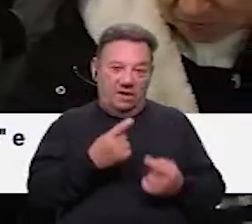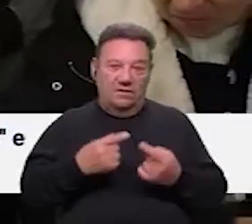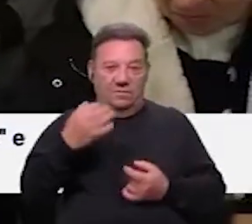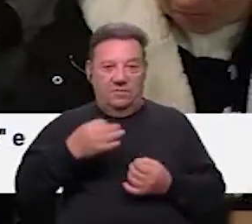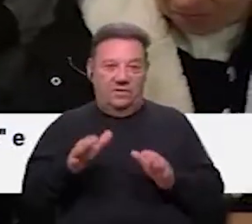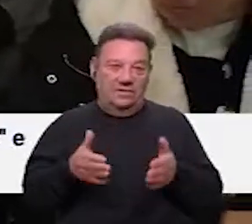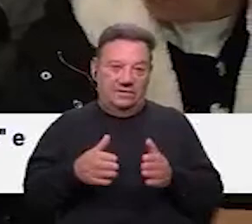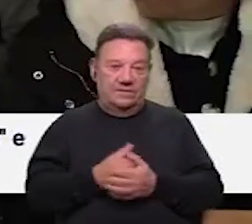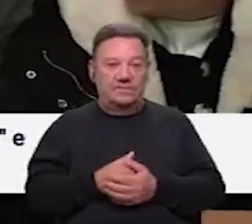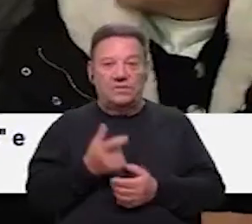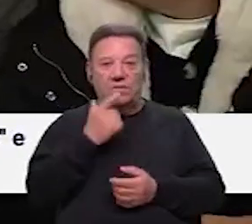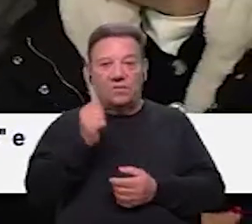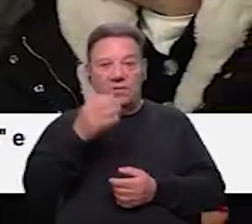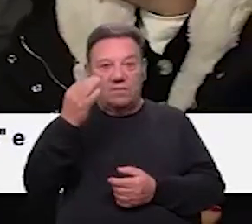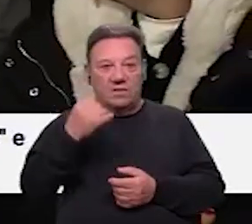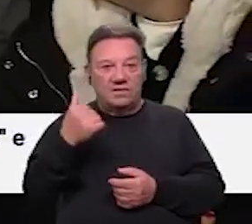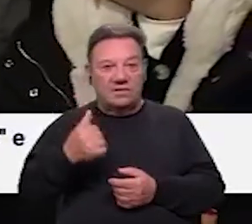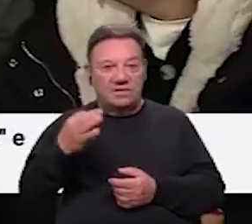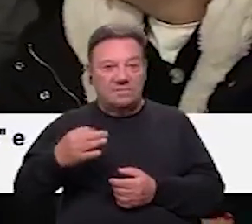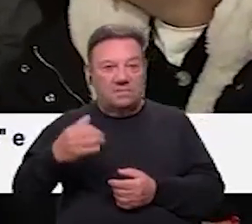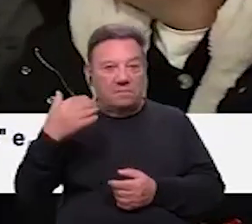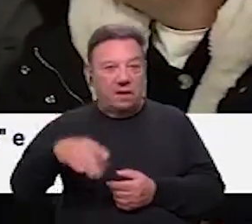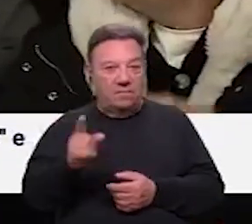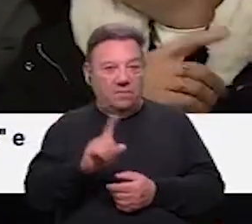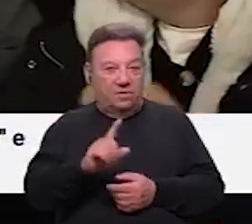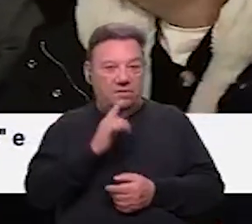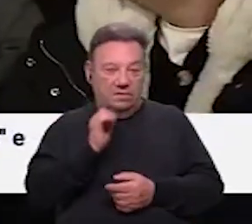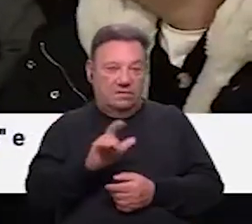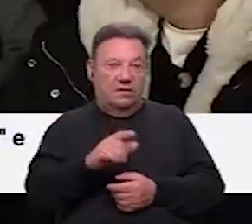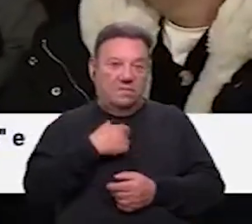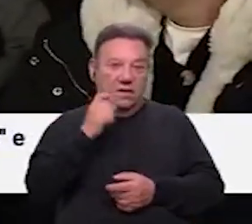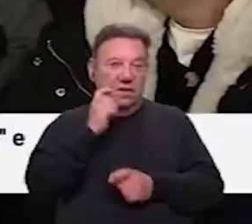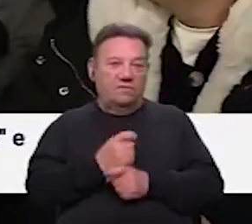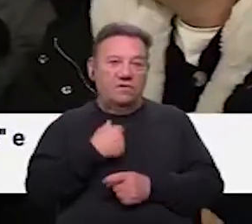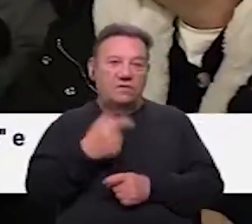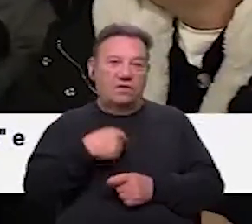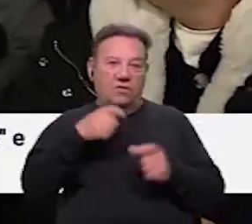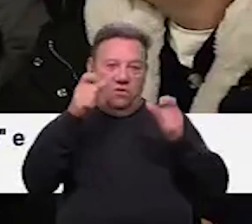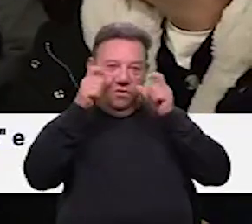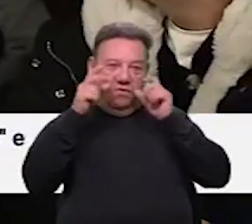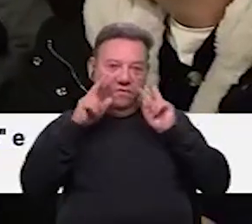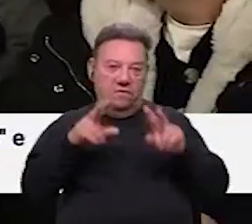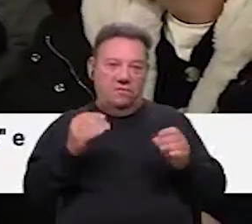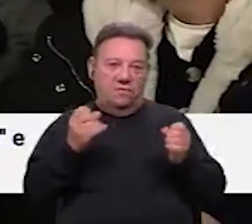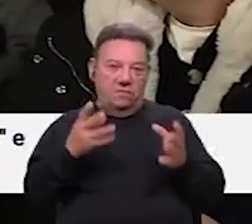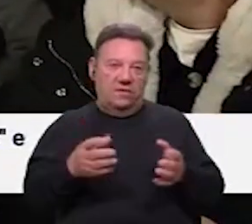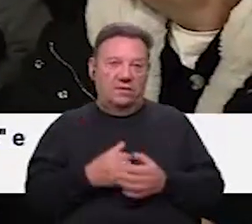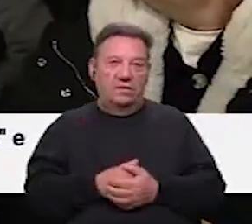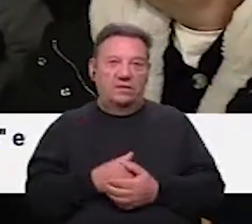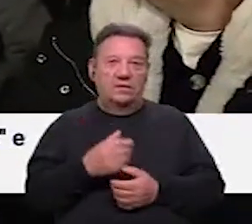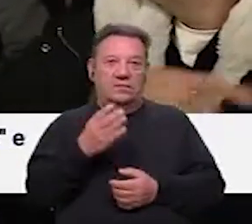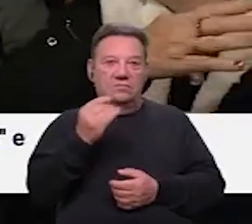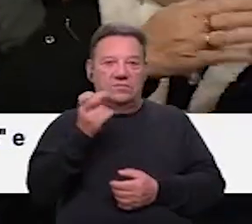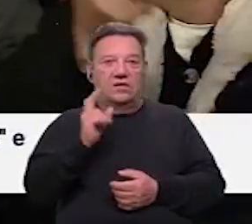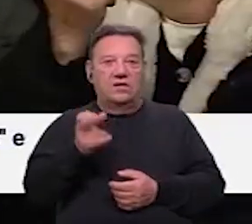portam assim, assim. Não pode é portar sempre mal, isso é que não pode ser. Mas eu averiguo, porque eu tenho uns óculos que veem muito bem. São